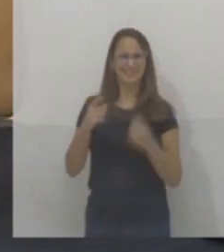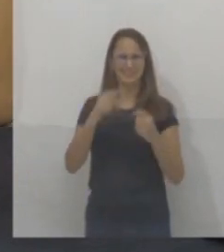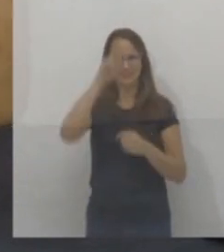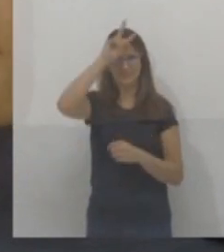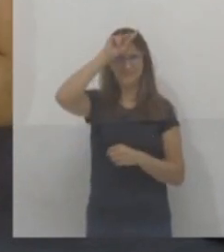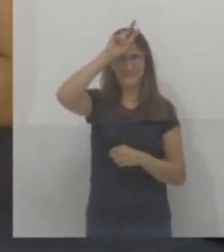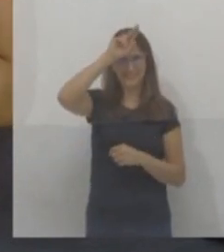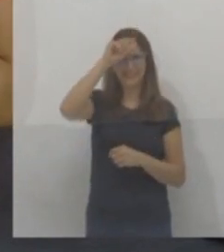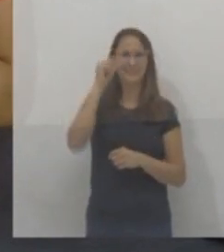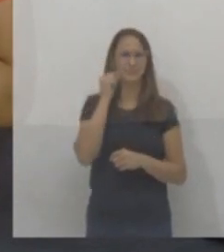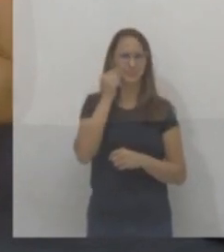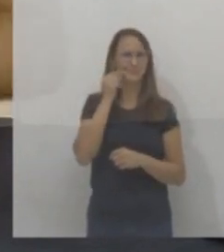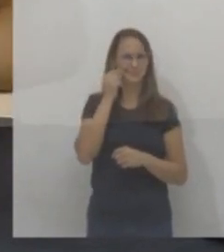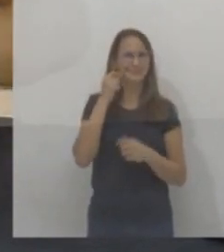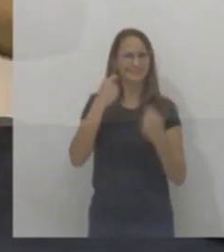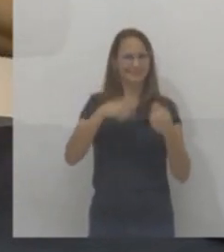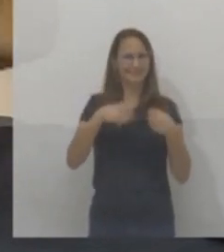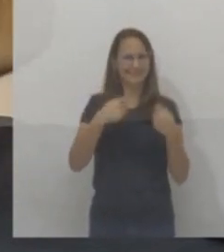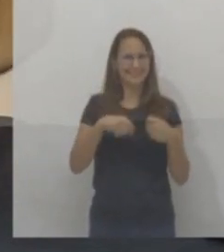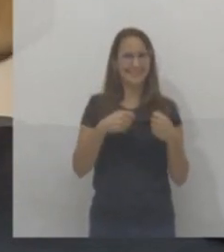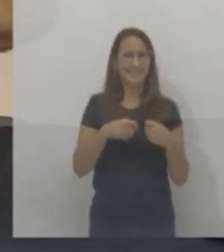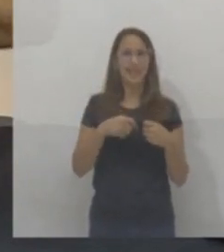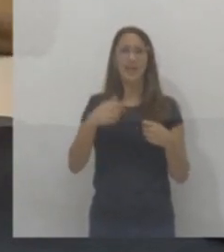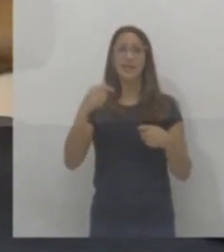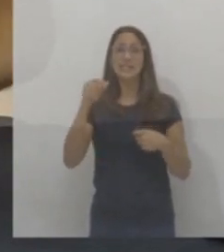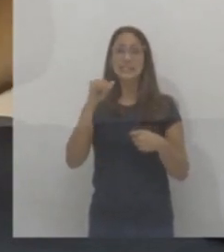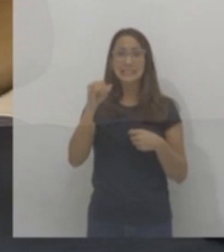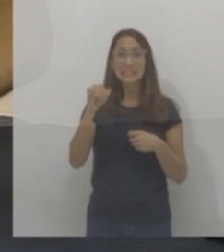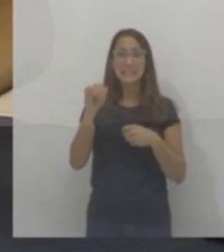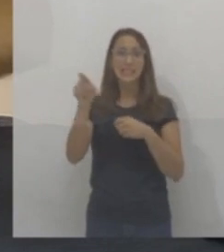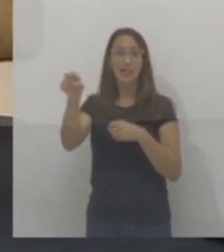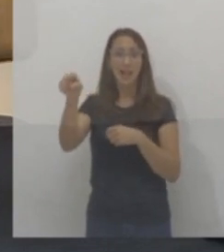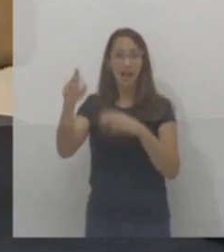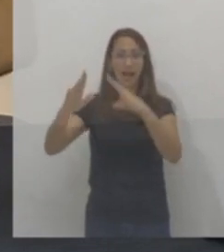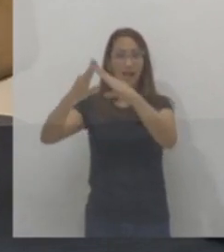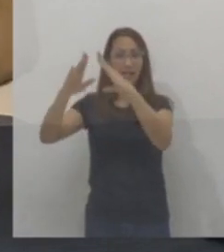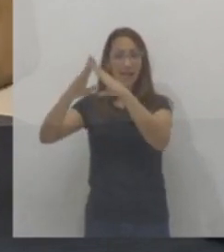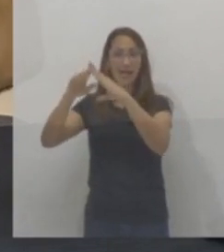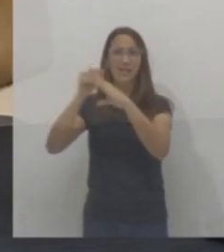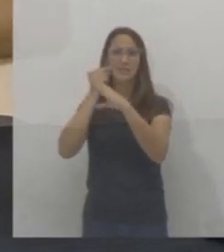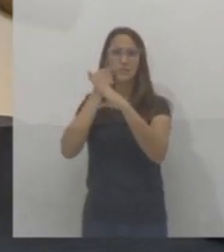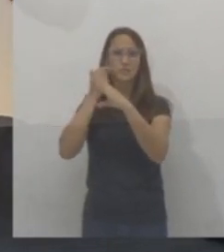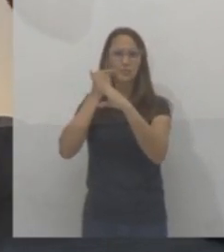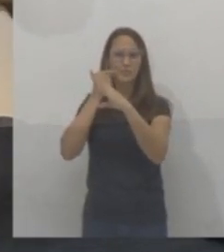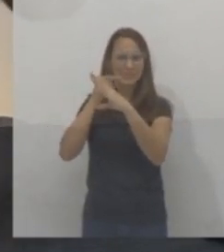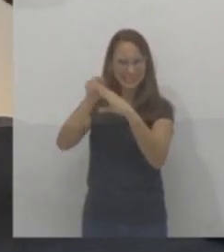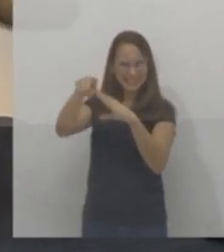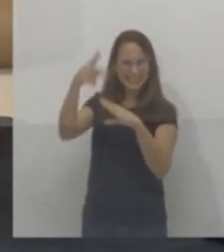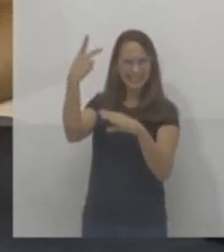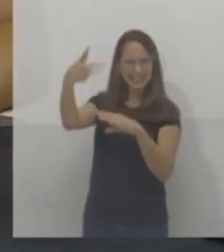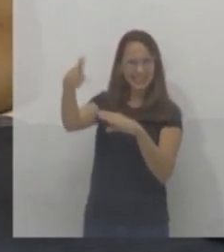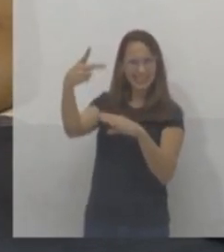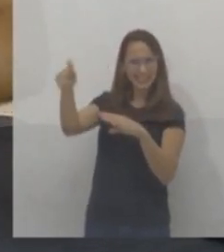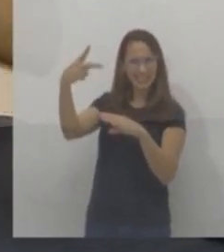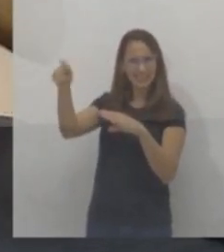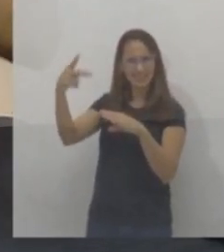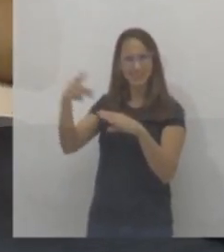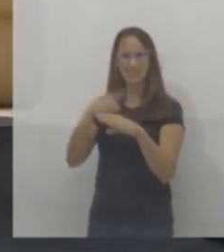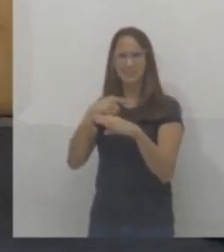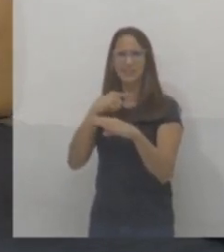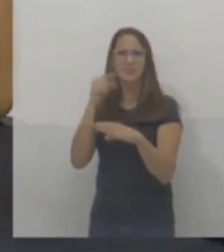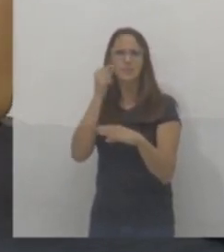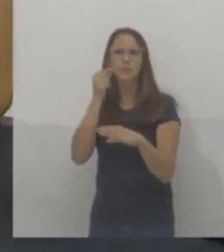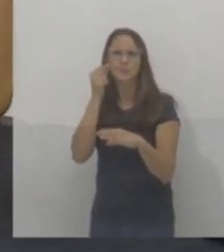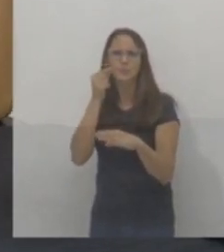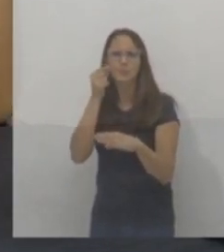tem que ir atrás. Mas que soluções eu posso pensar para a casa de alguém que a pessoa vê que tem um ratinho ali naquela casa, que